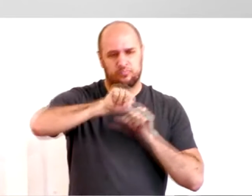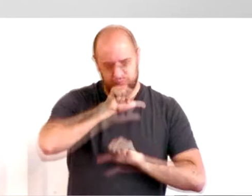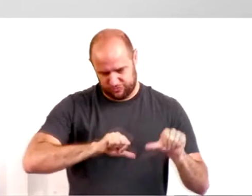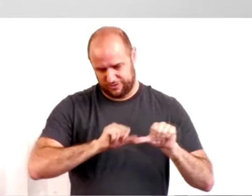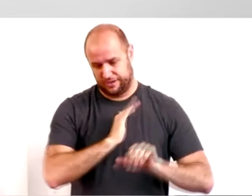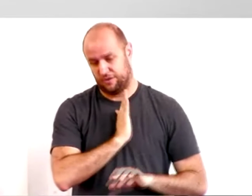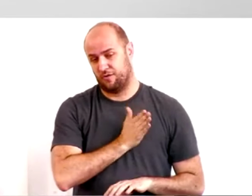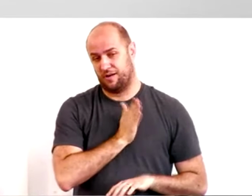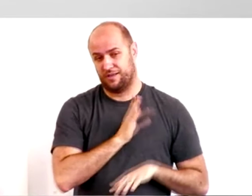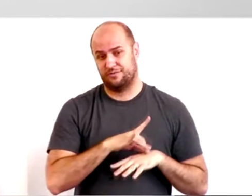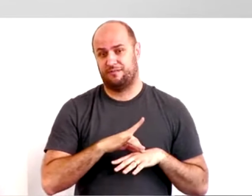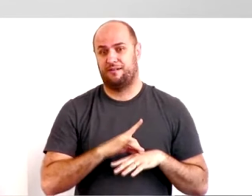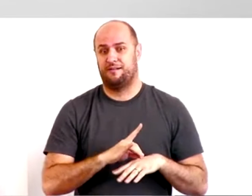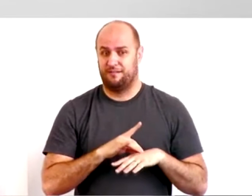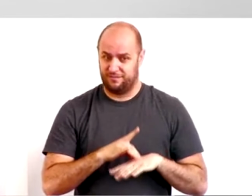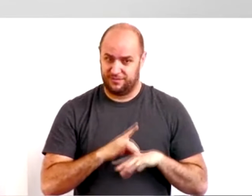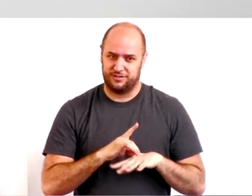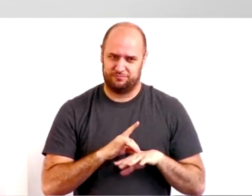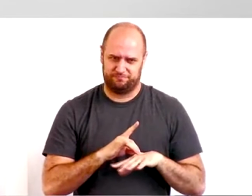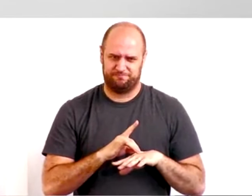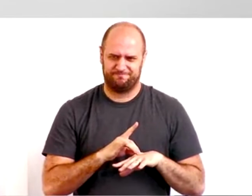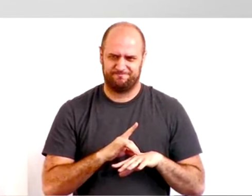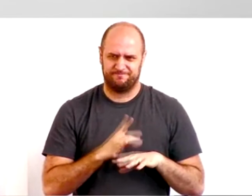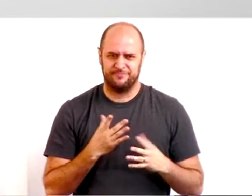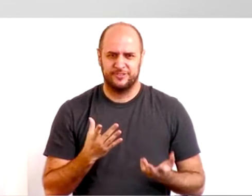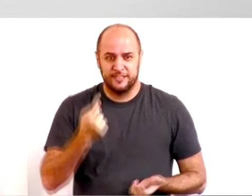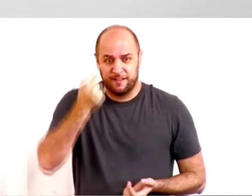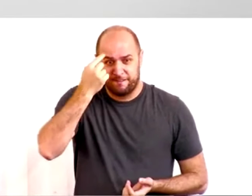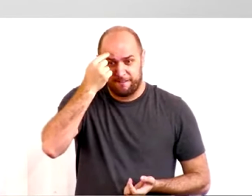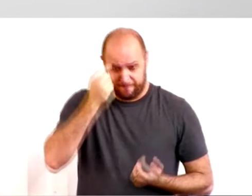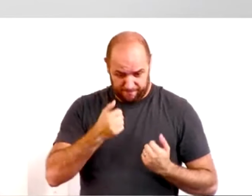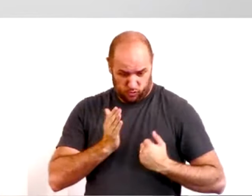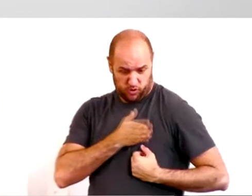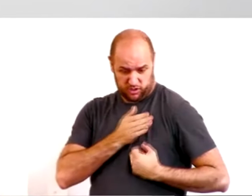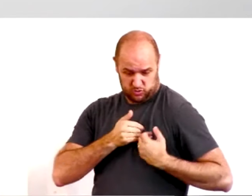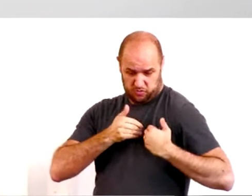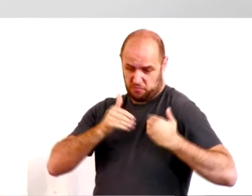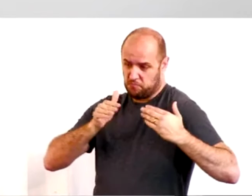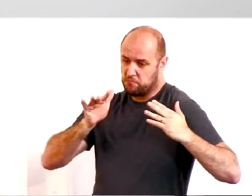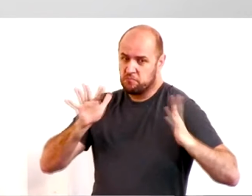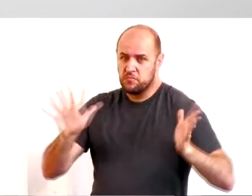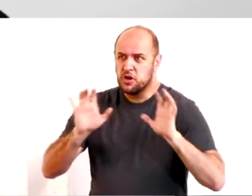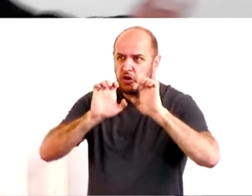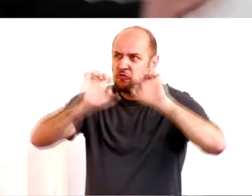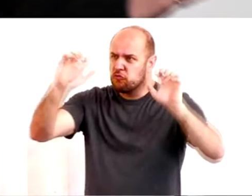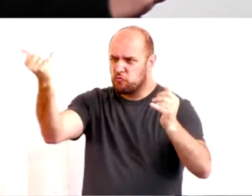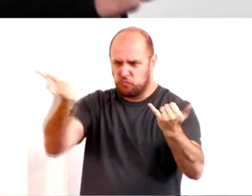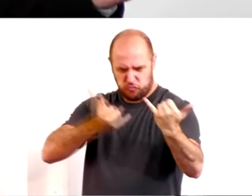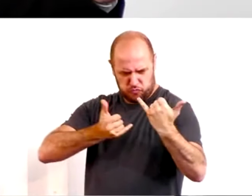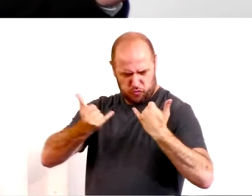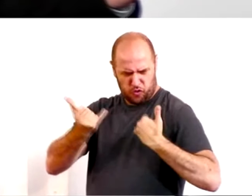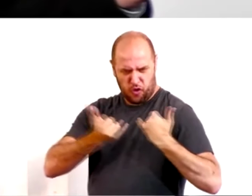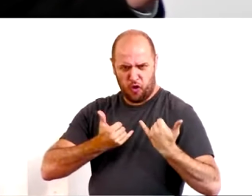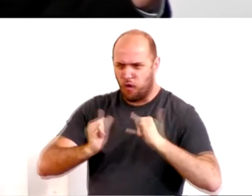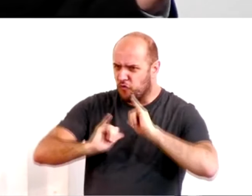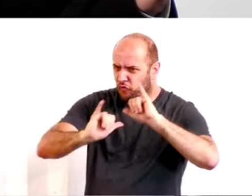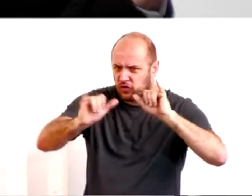corações de carne, aptos a ouvir a mensagem do Evangelho, serem